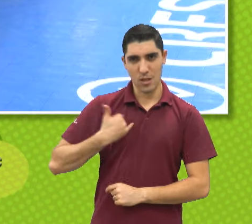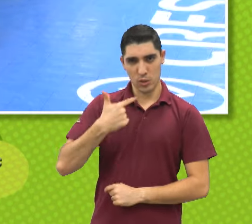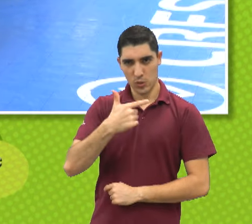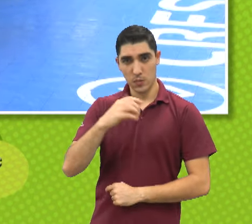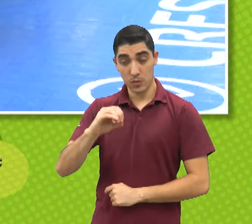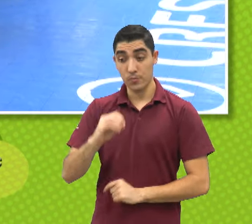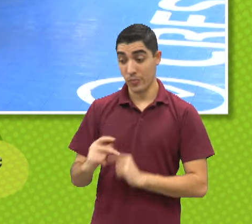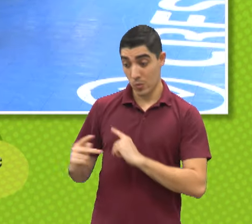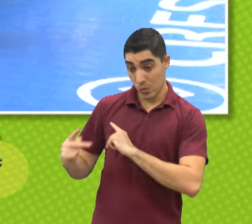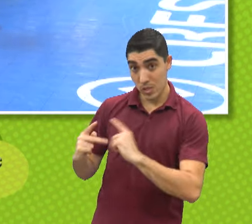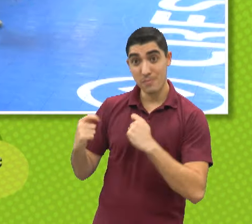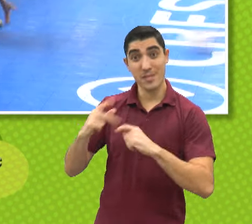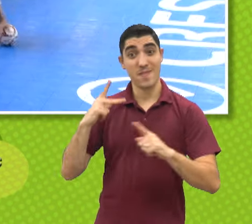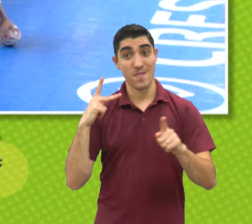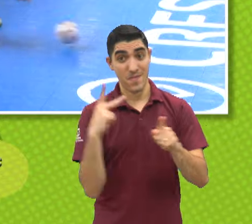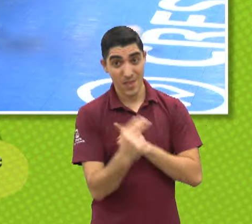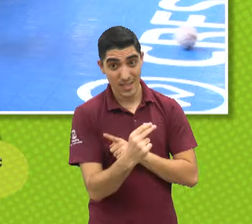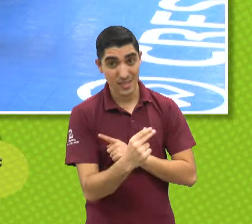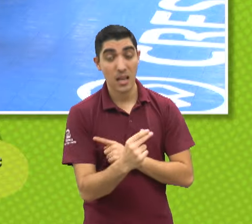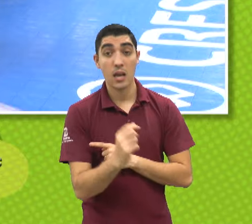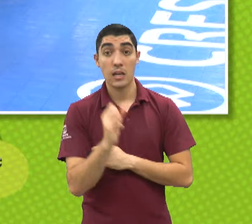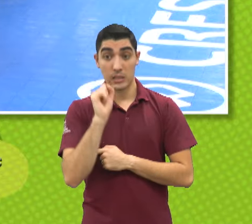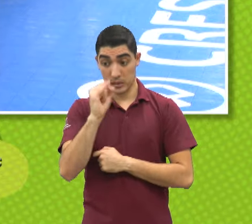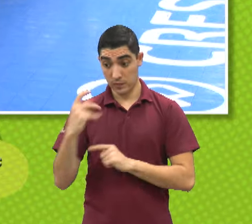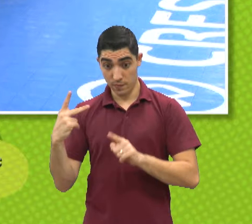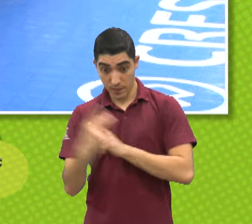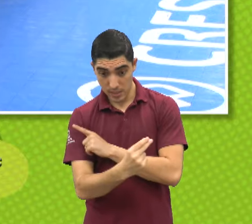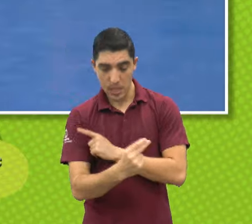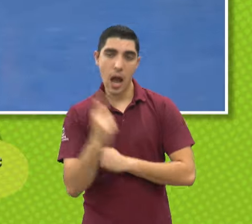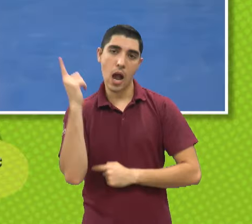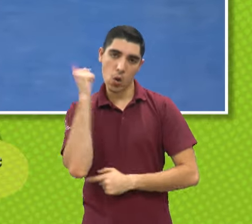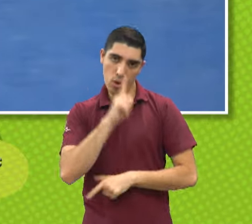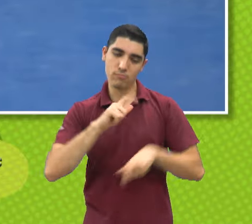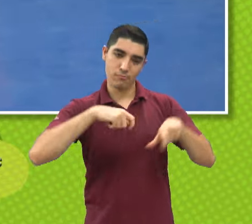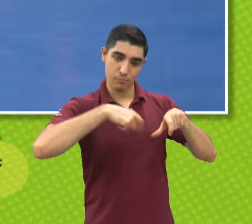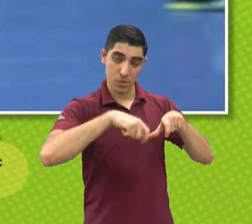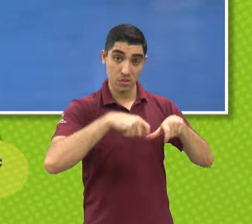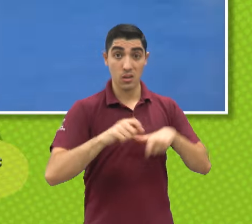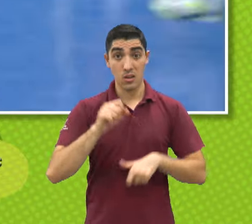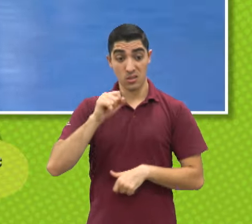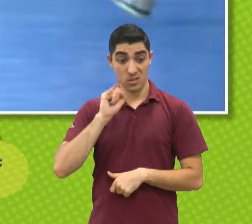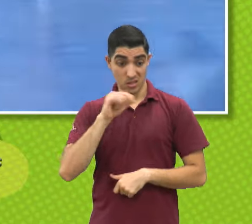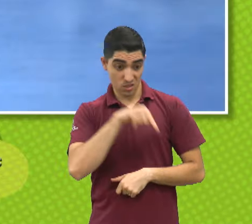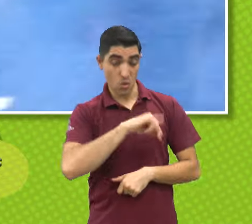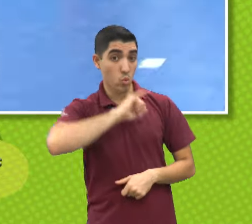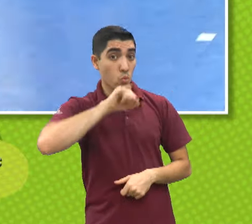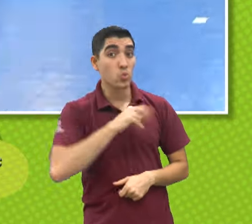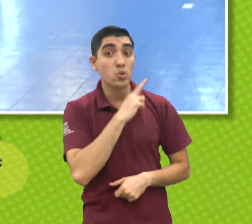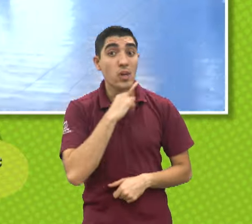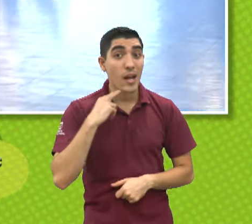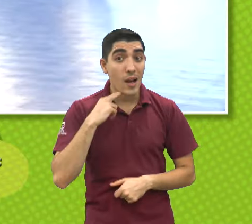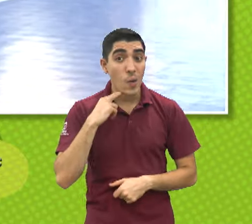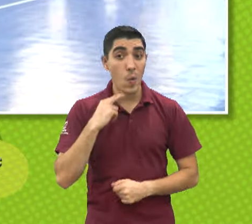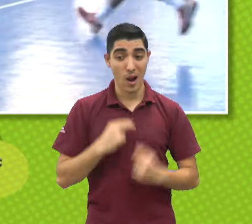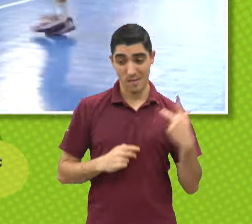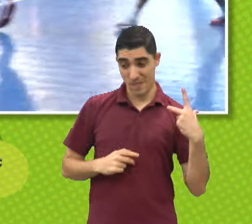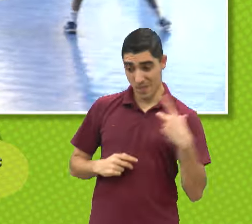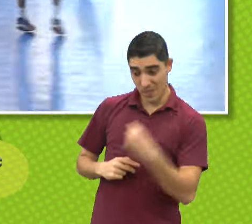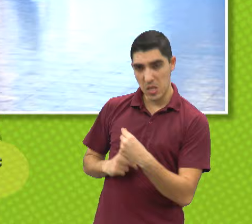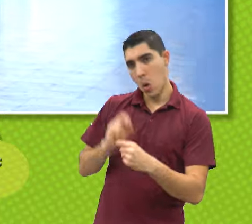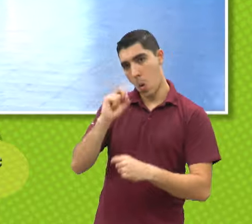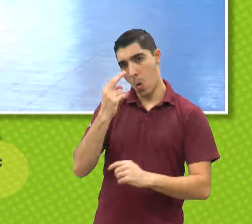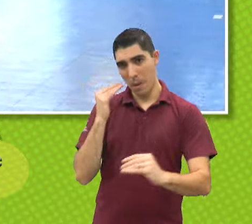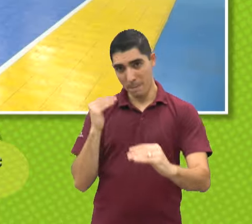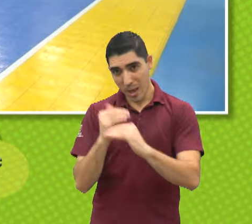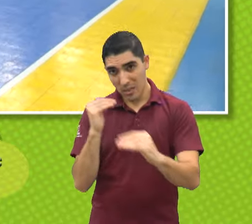vitória para levar a decisão para os pênaltis. Em caso de empate ou vitória do time do Jaraguá, que venceram o jogo de ida por 3-1, São